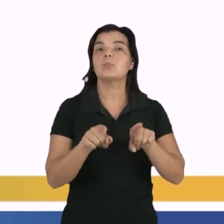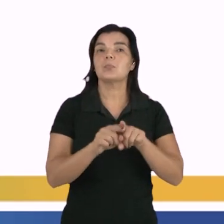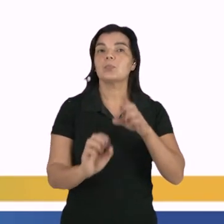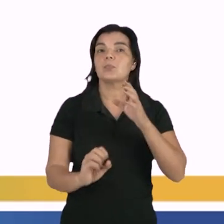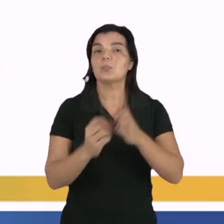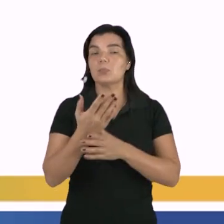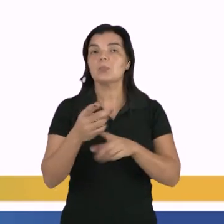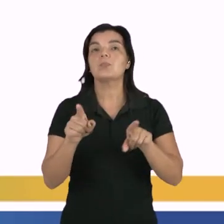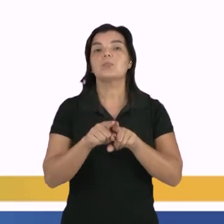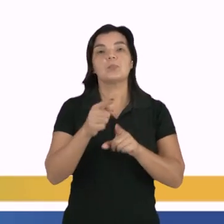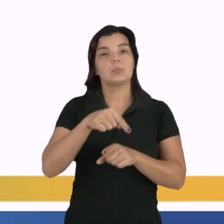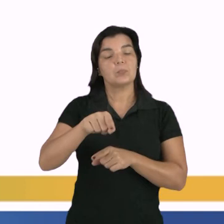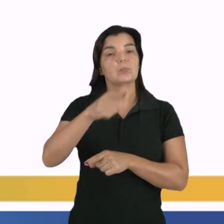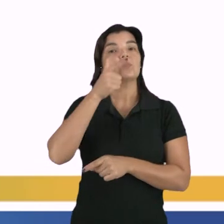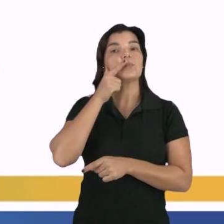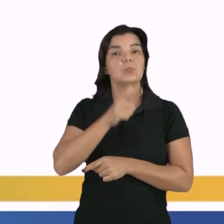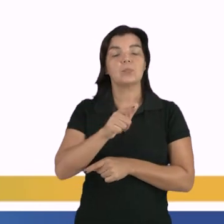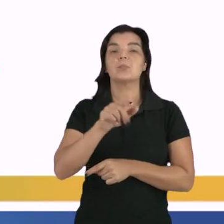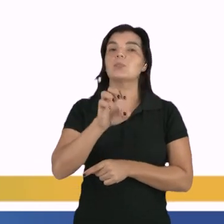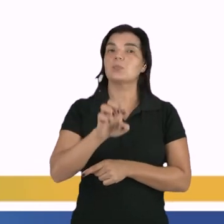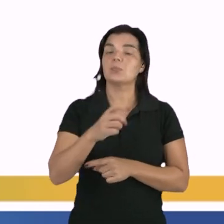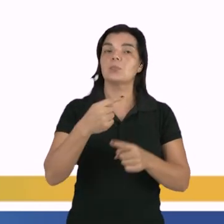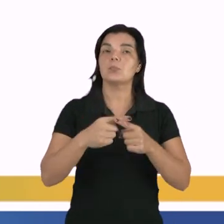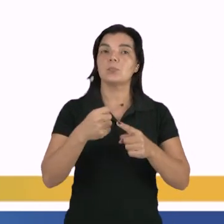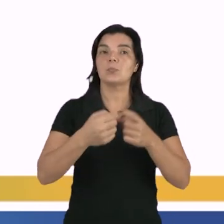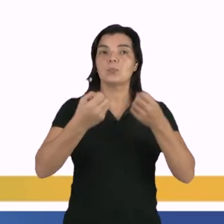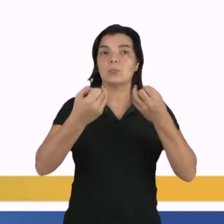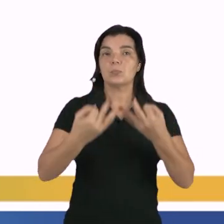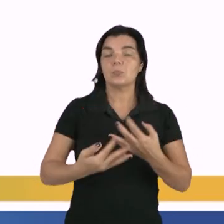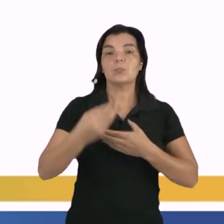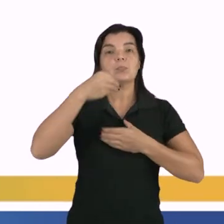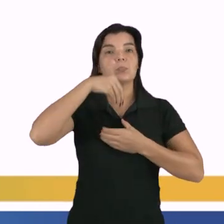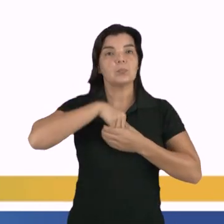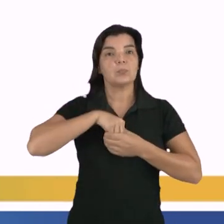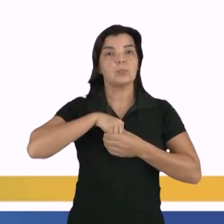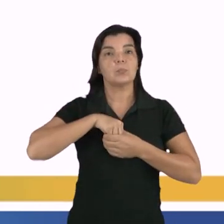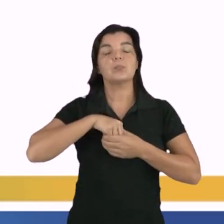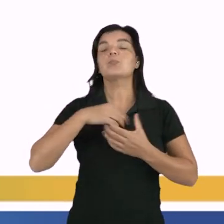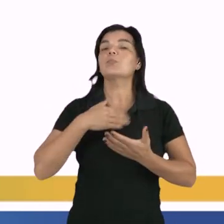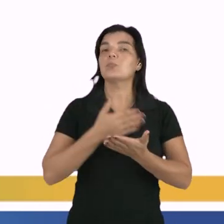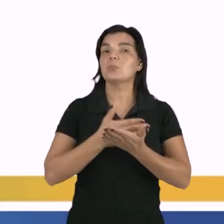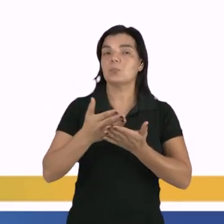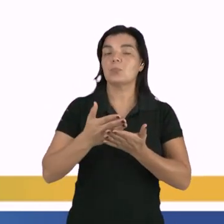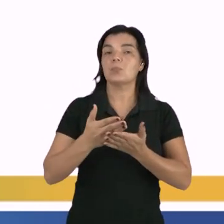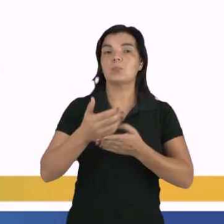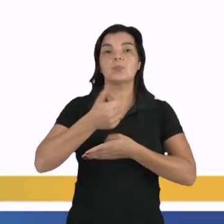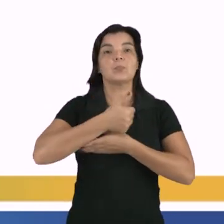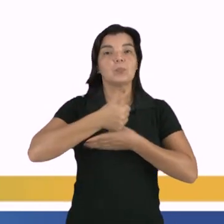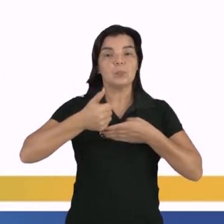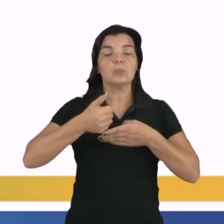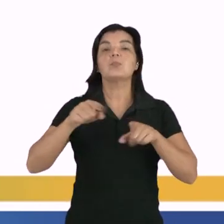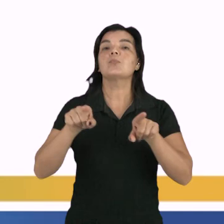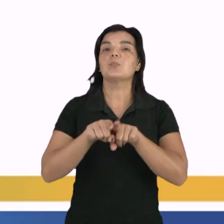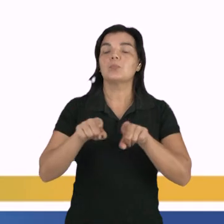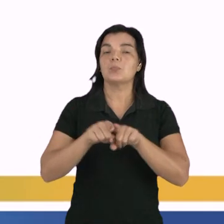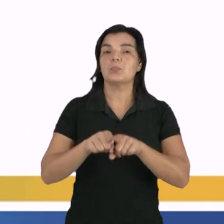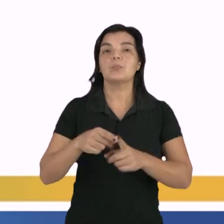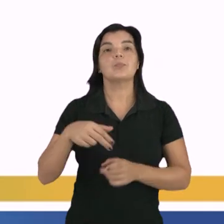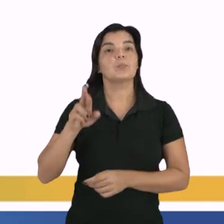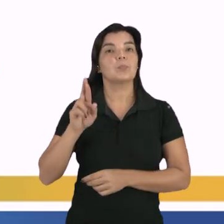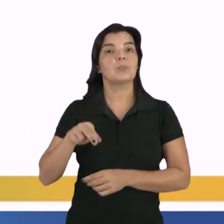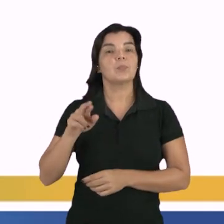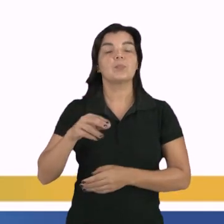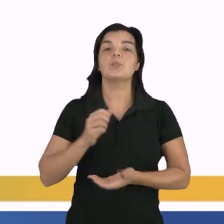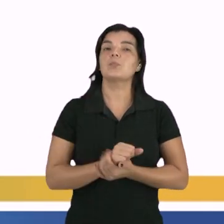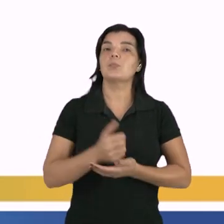a fenomenologia, você acertaria a letra E, porque está falando sobre a interioridade da norma. É o princípio da moral em Kant, a